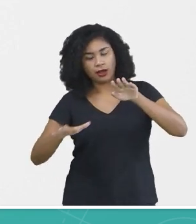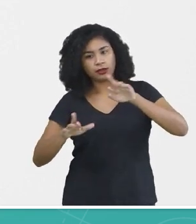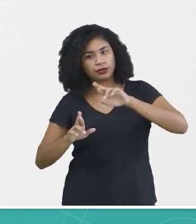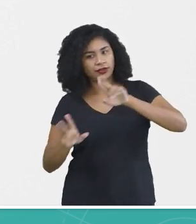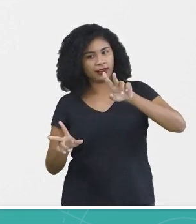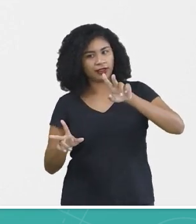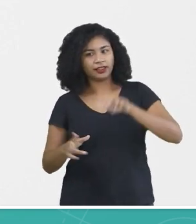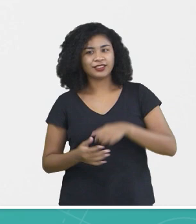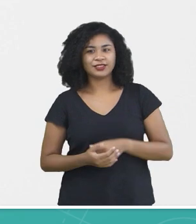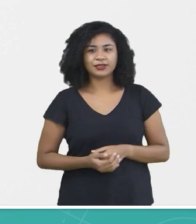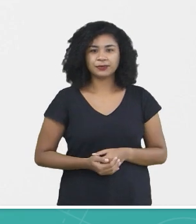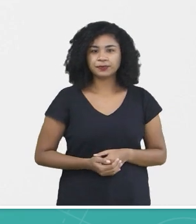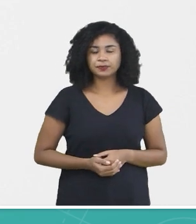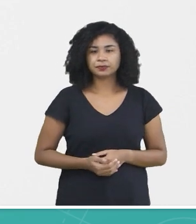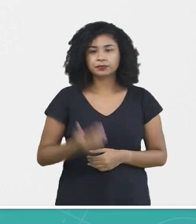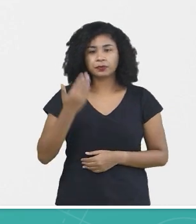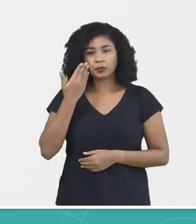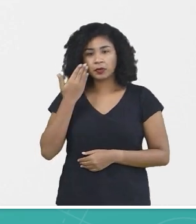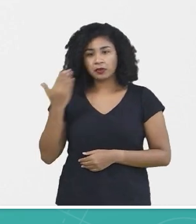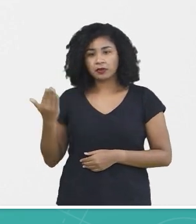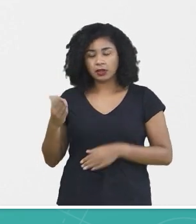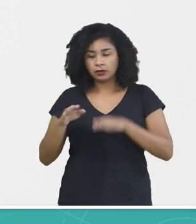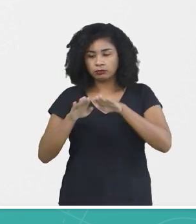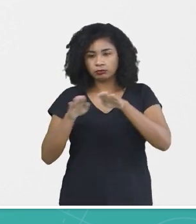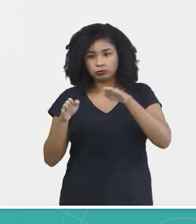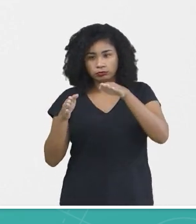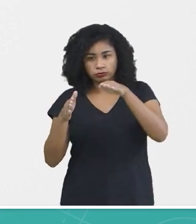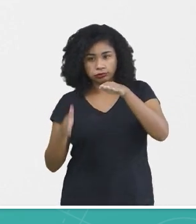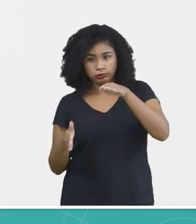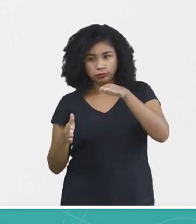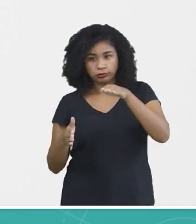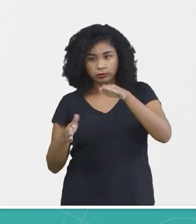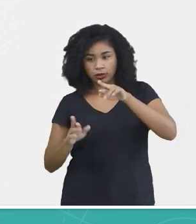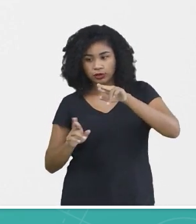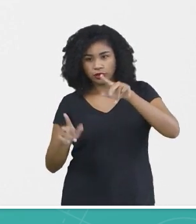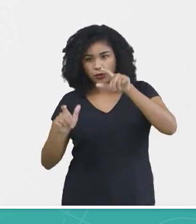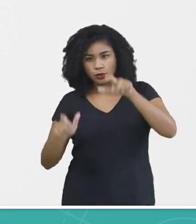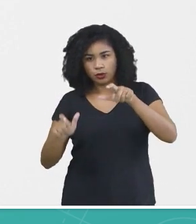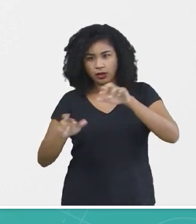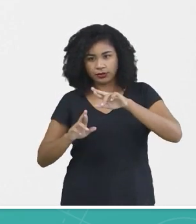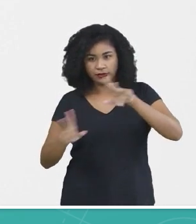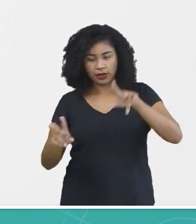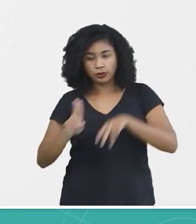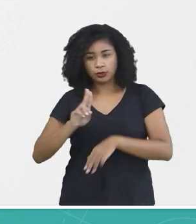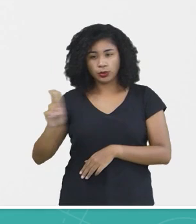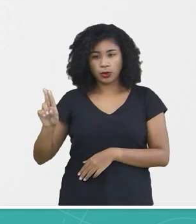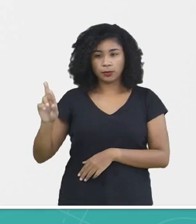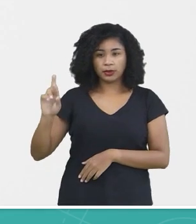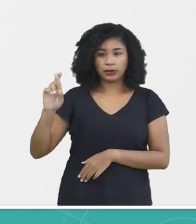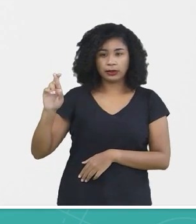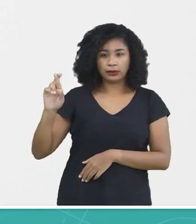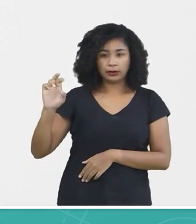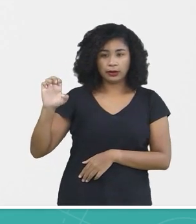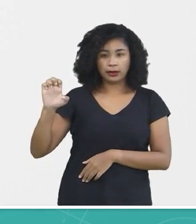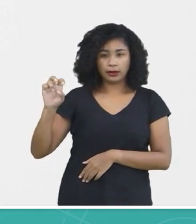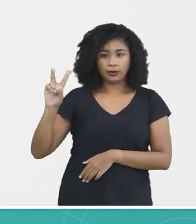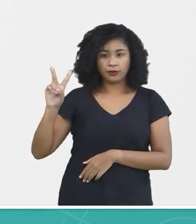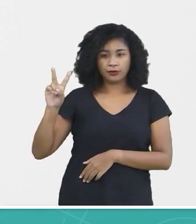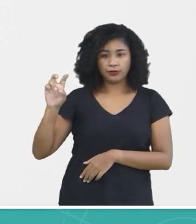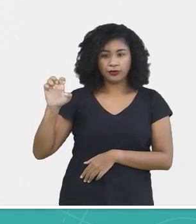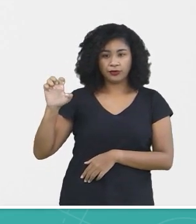retas reversas. Então, vem aqui comigo, olha essa imagem aqui na TV. Nós temos aqui a imagem de